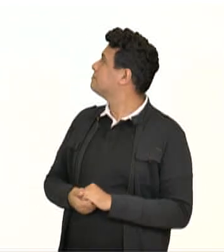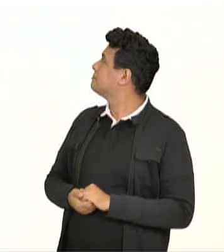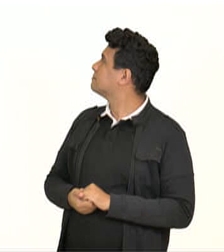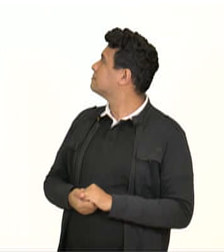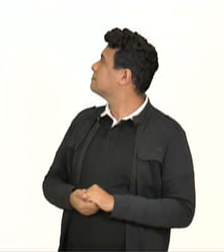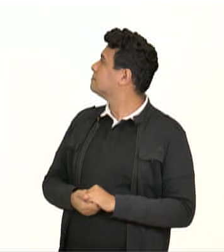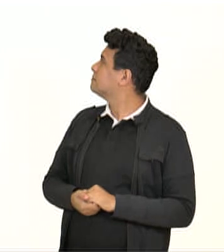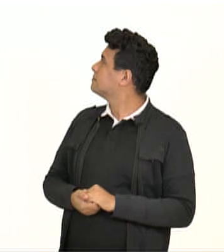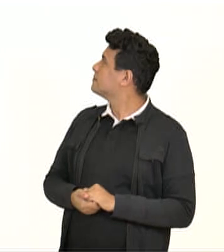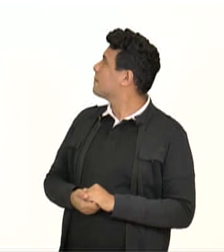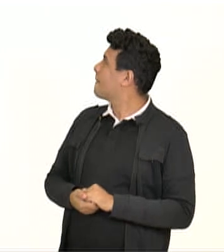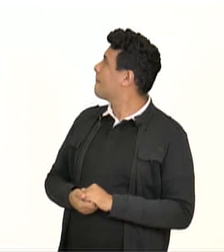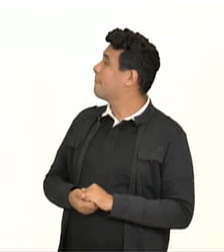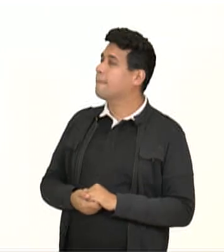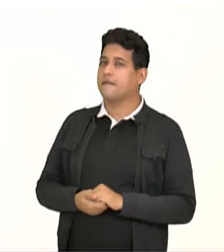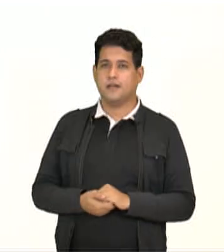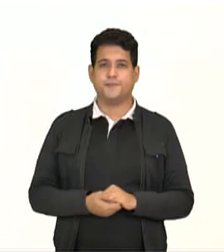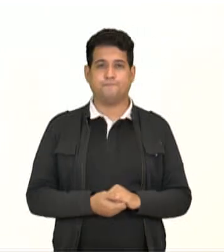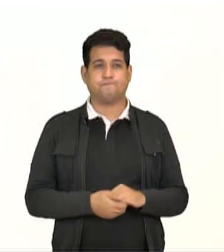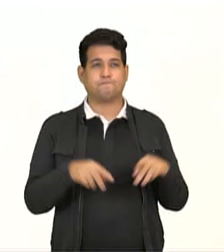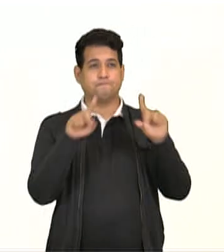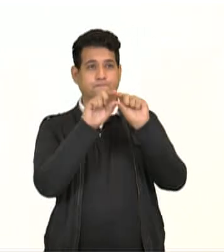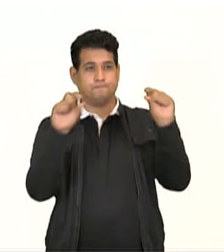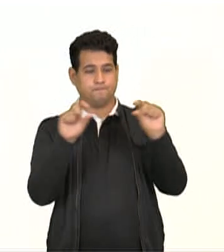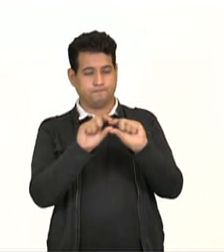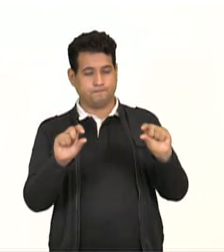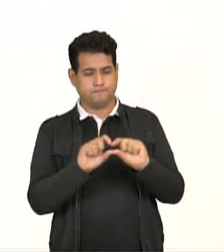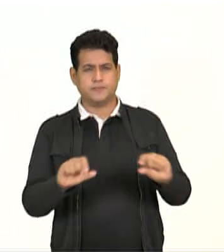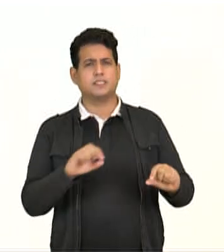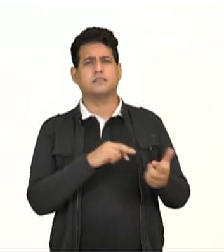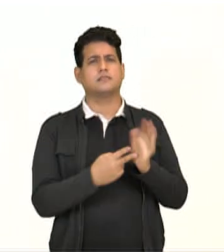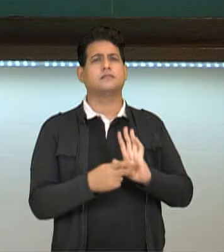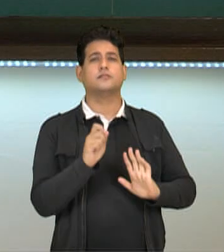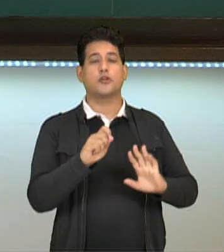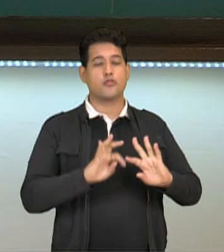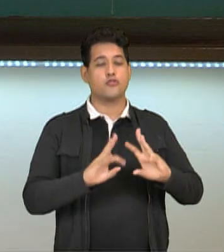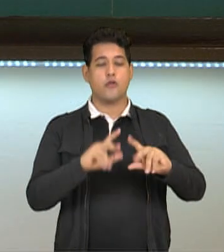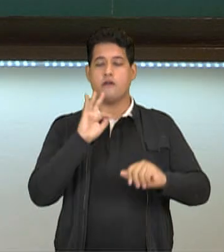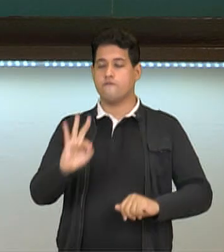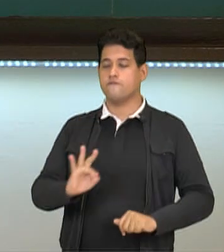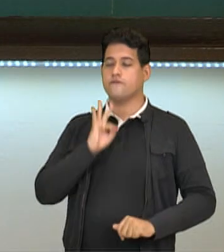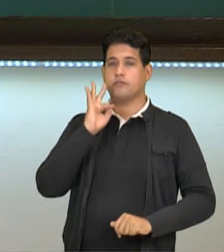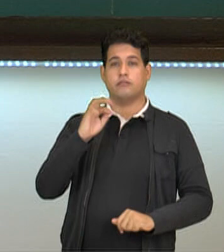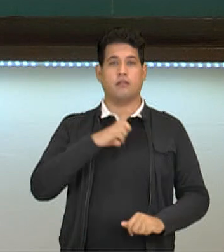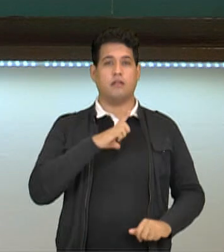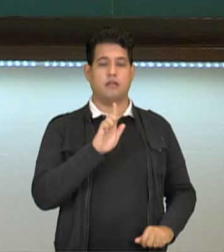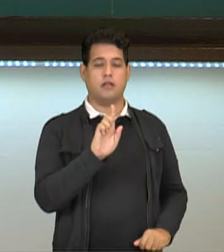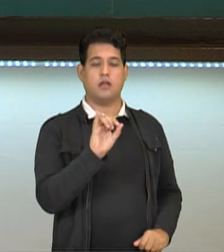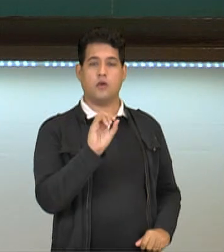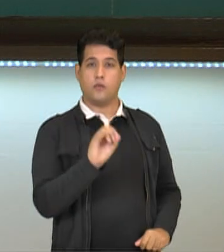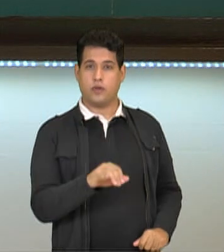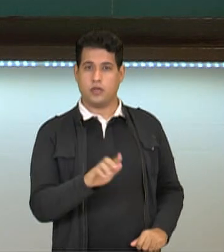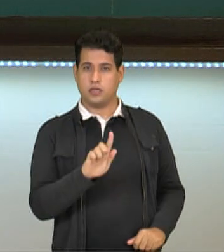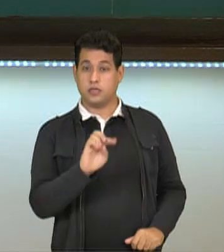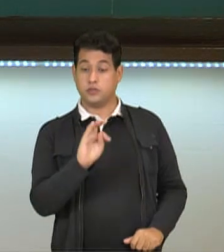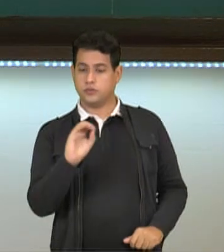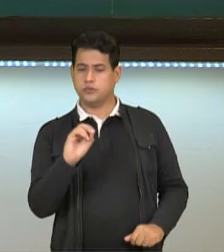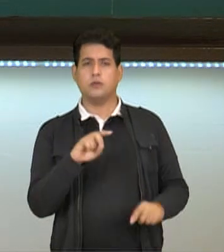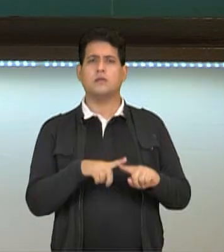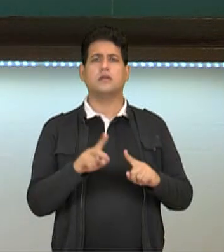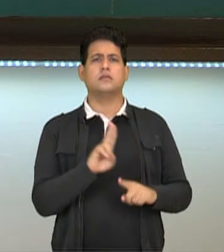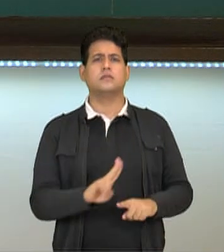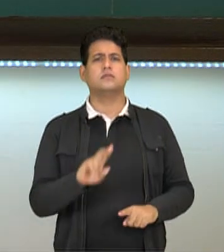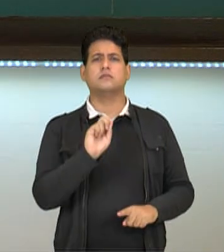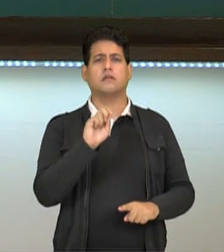to treat her kind. Essas sentenças, elas estão todas no futuro com going to. E elas estão na